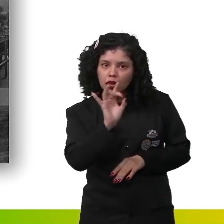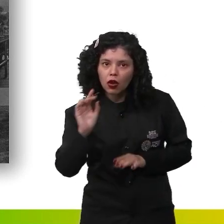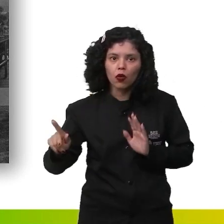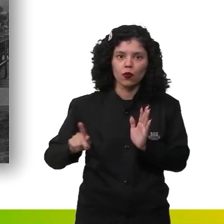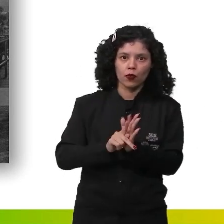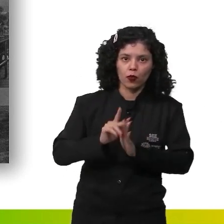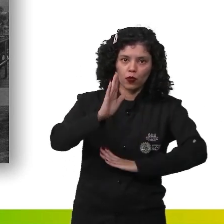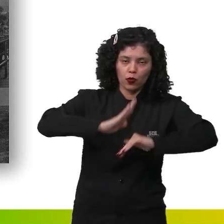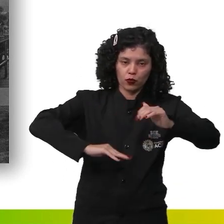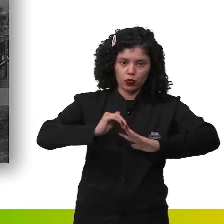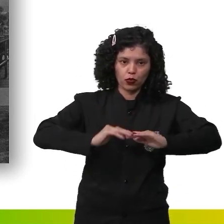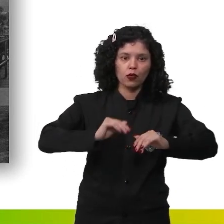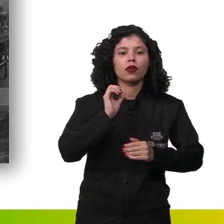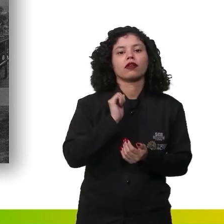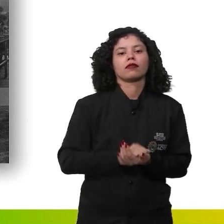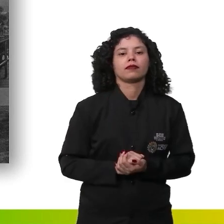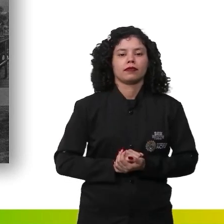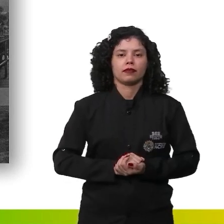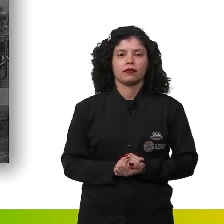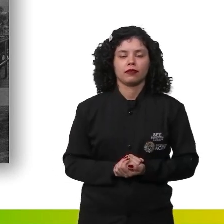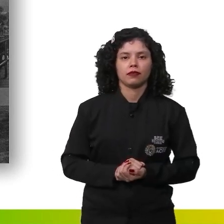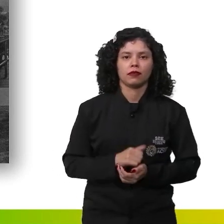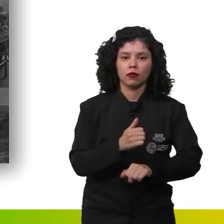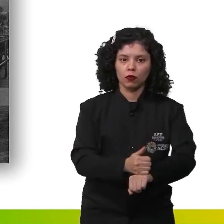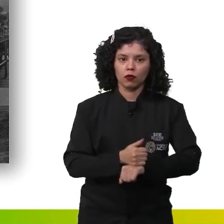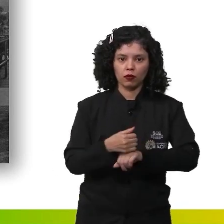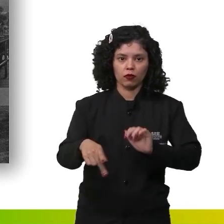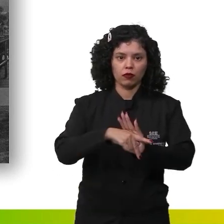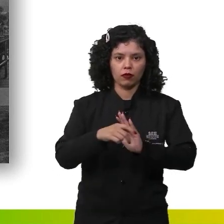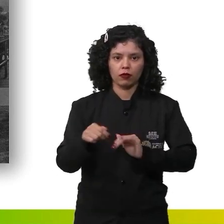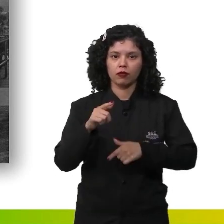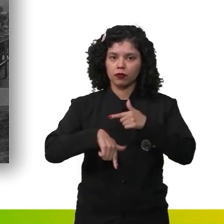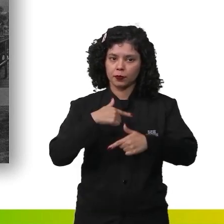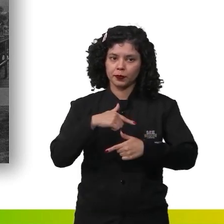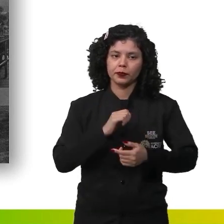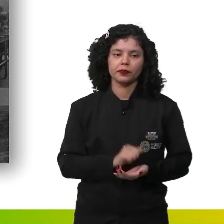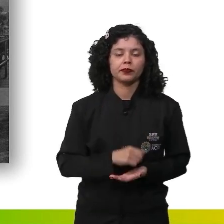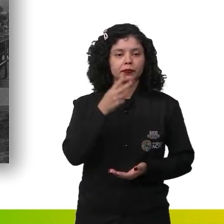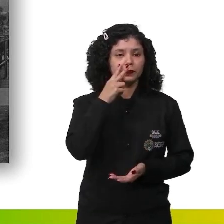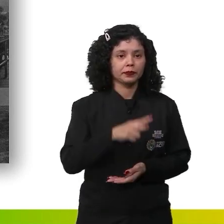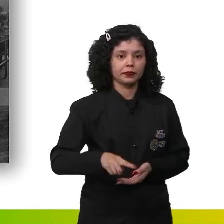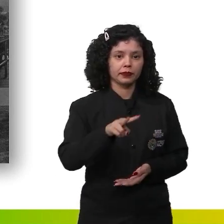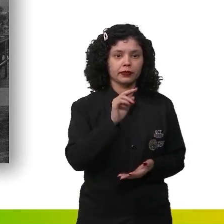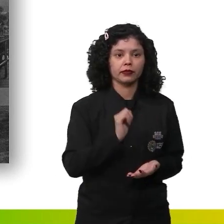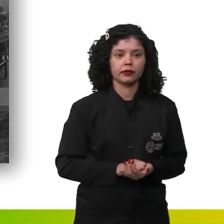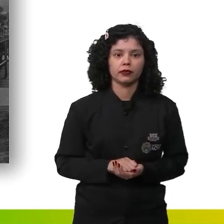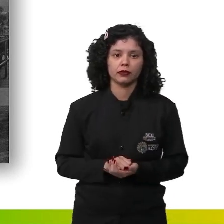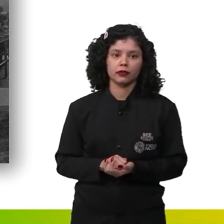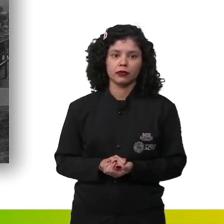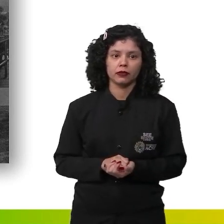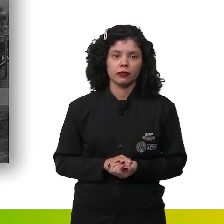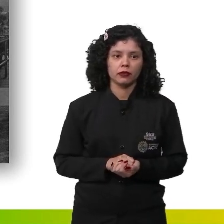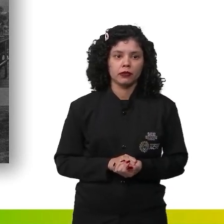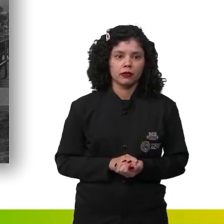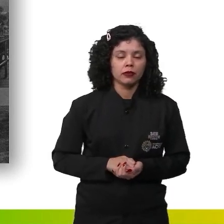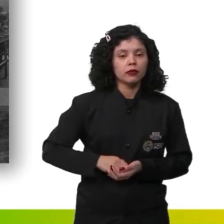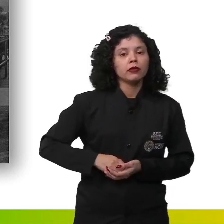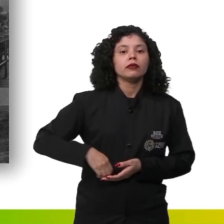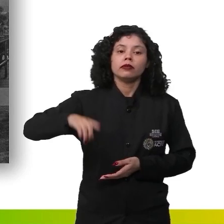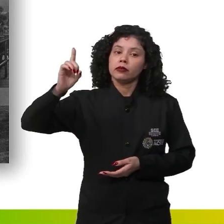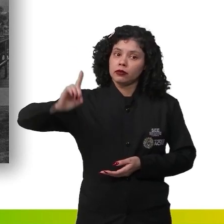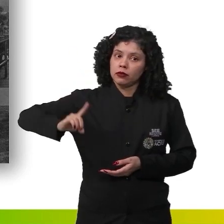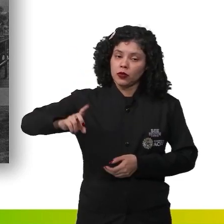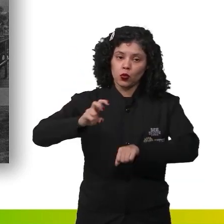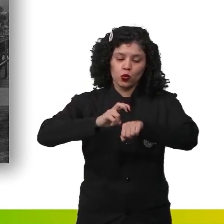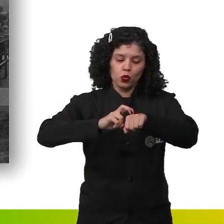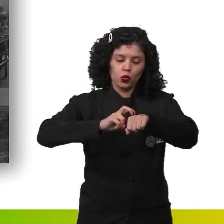sua formação, cada um com a sua qualificação. Então, visualizem no retângulozinho à direita, na